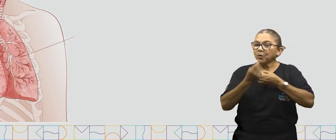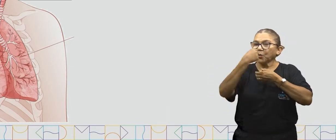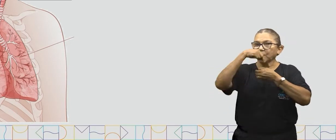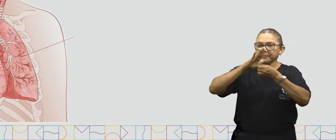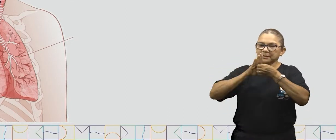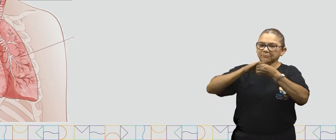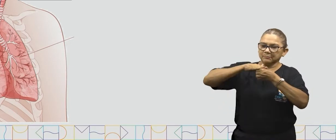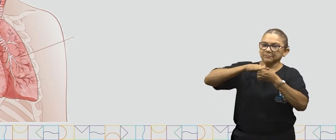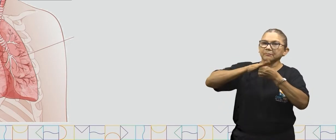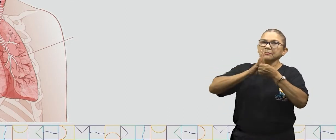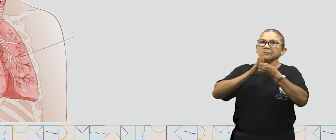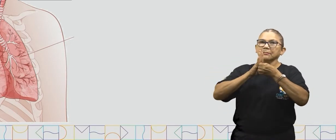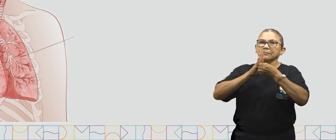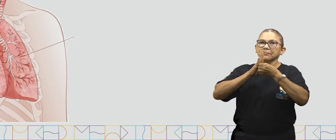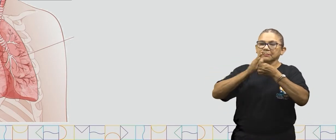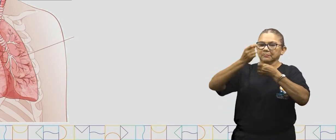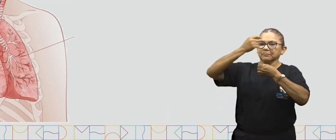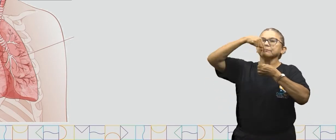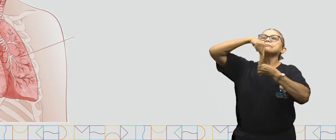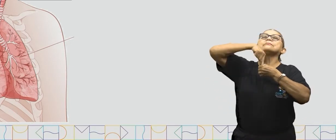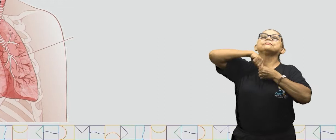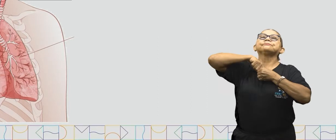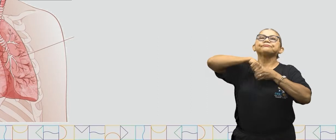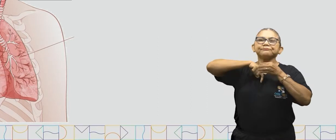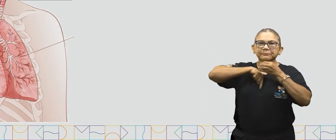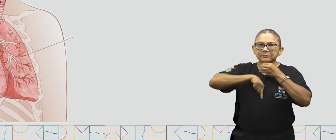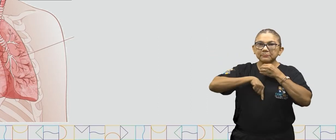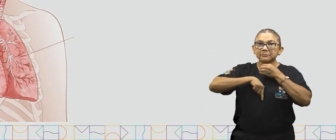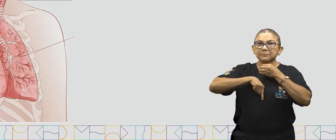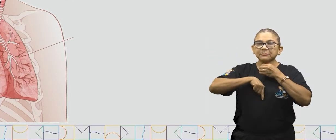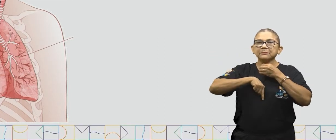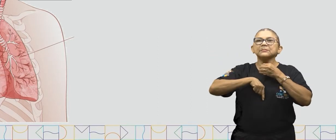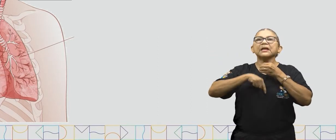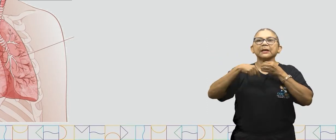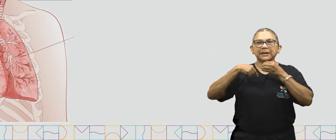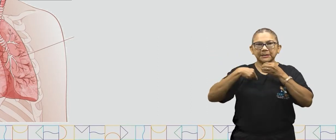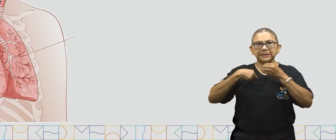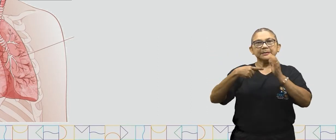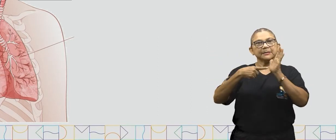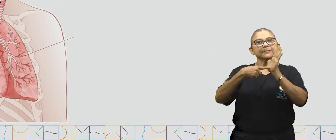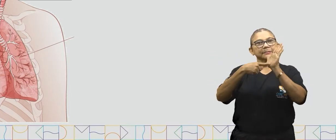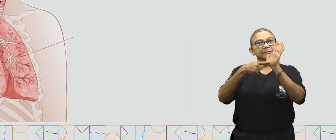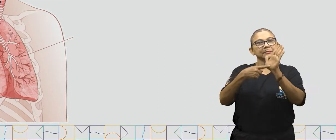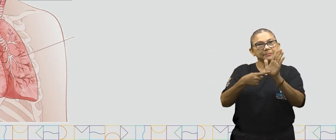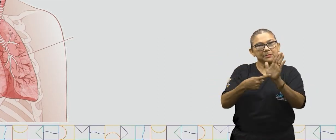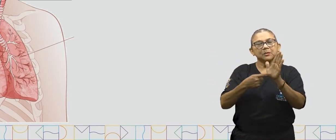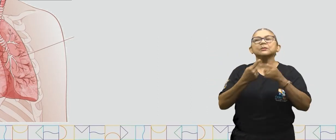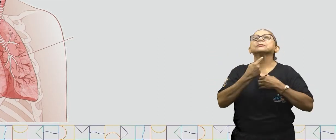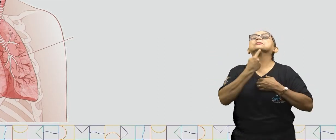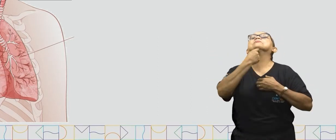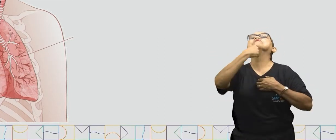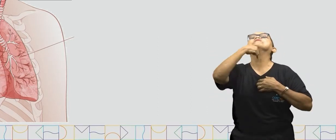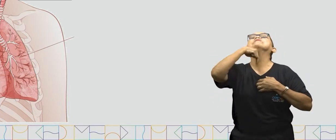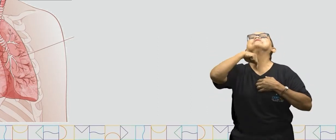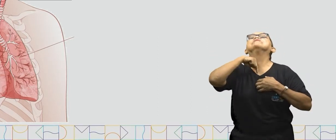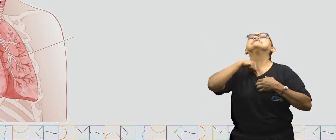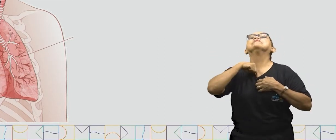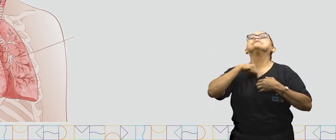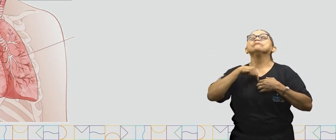laringe enquanto engolimos. Dessa maneira, garantindo a passagem do alimento para o